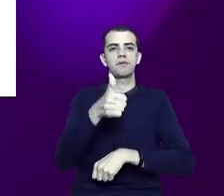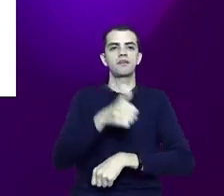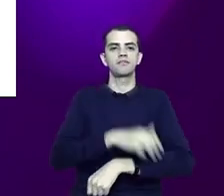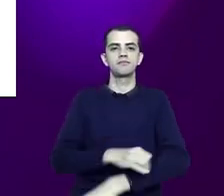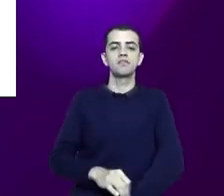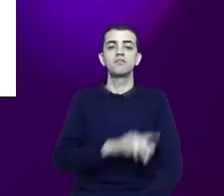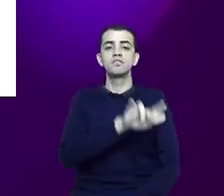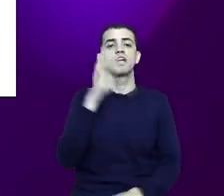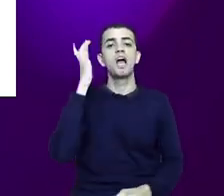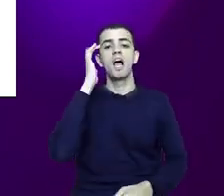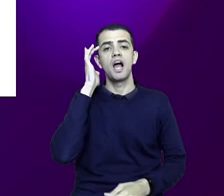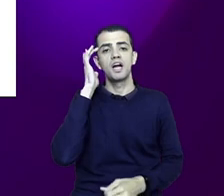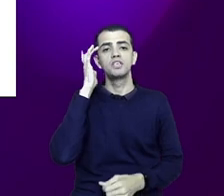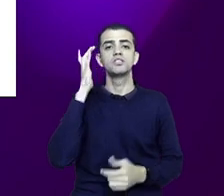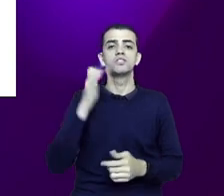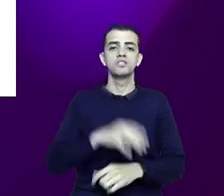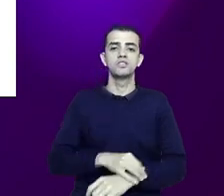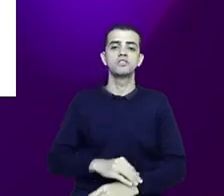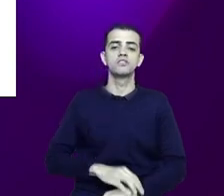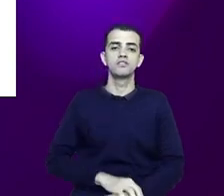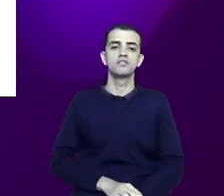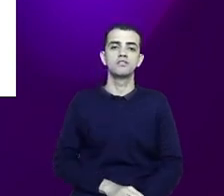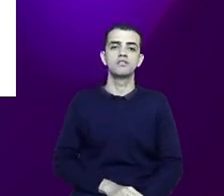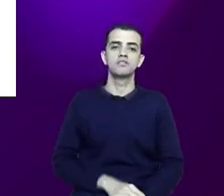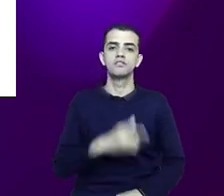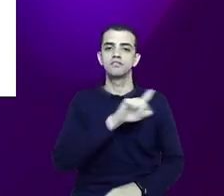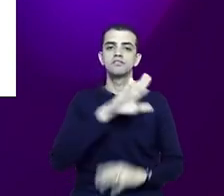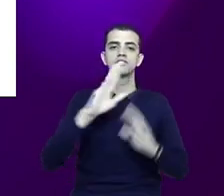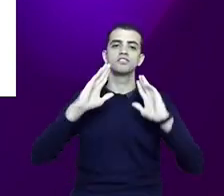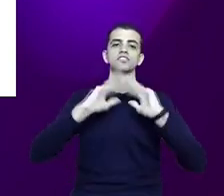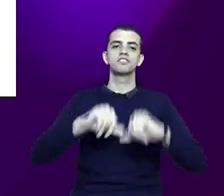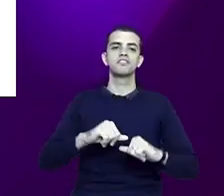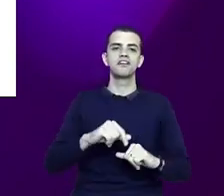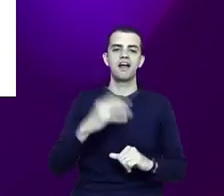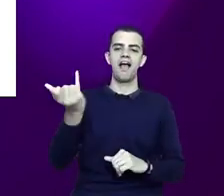acham? Coquinho, você que está me chamando de velho aí?